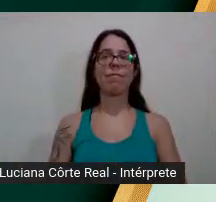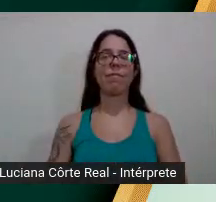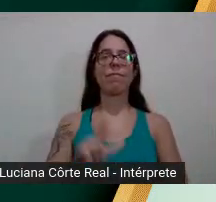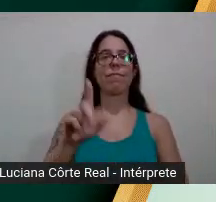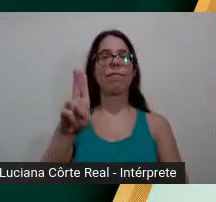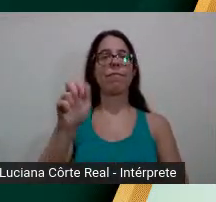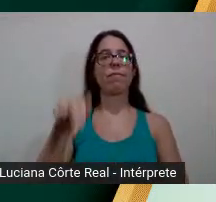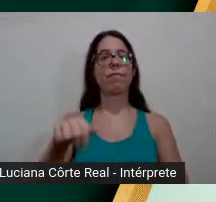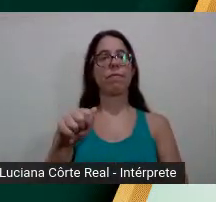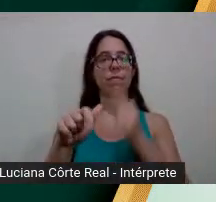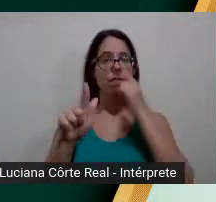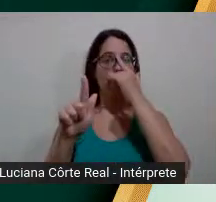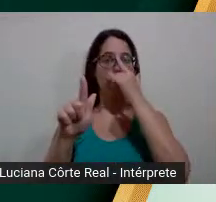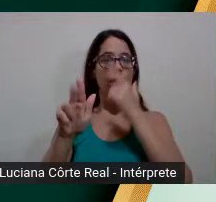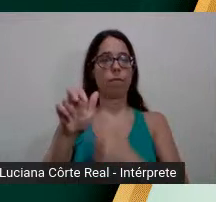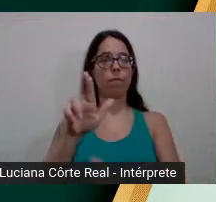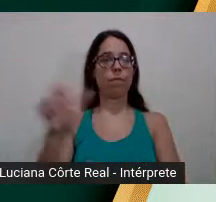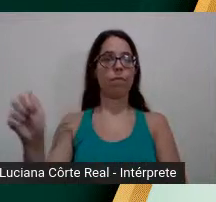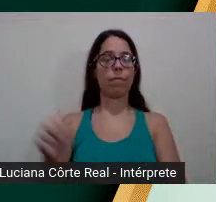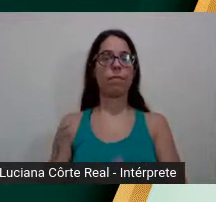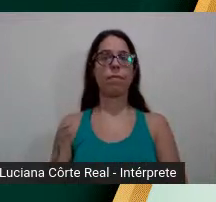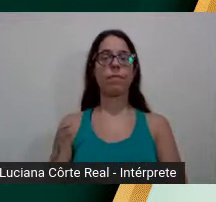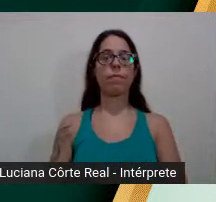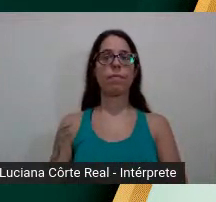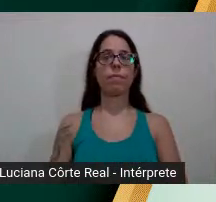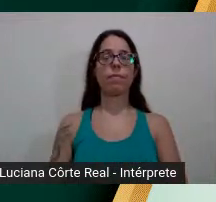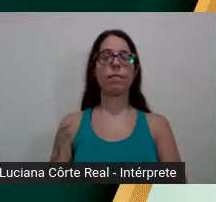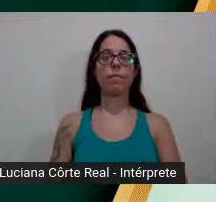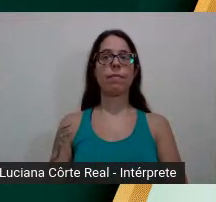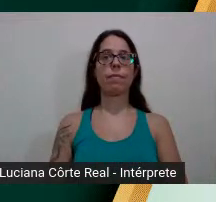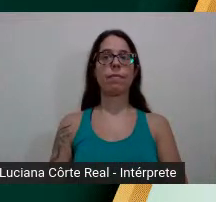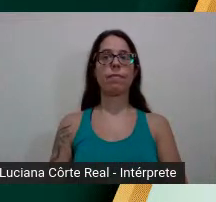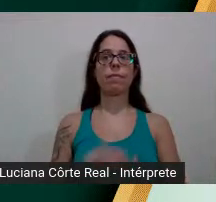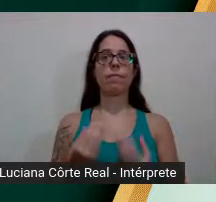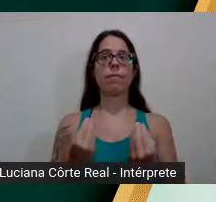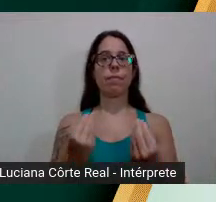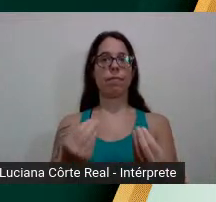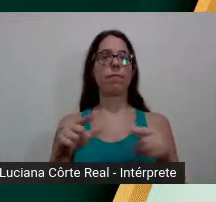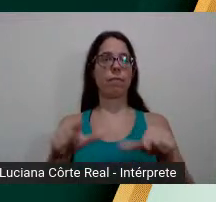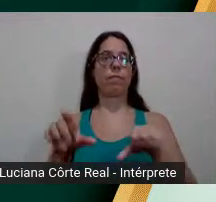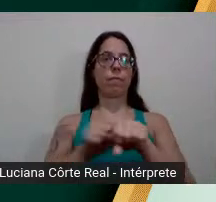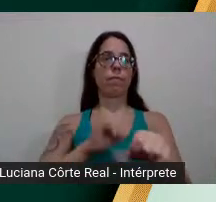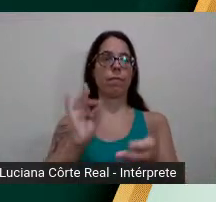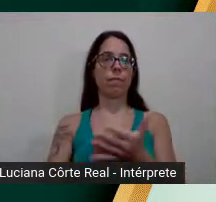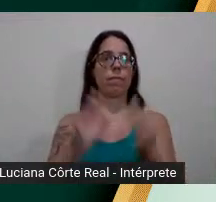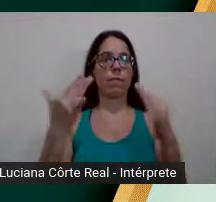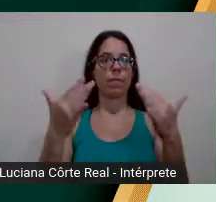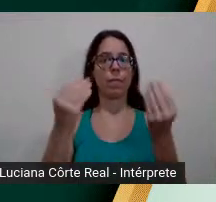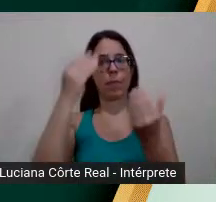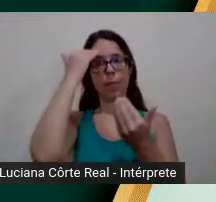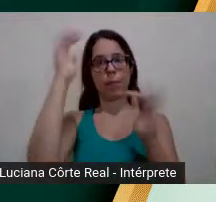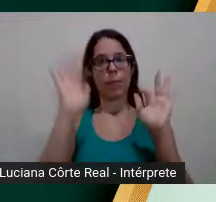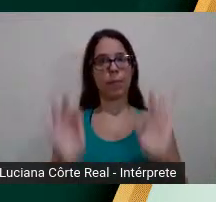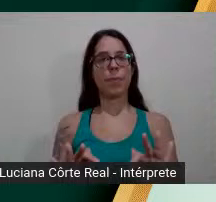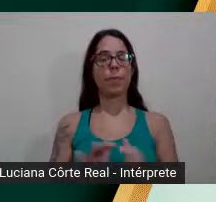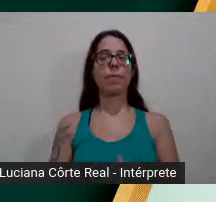Luana Guerra Pés. Luana, confira o tio Grau, parabéns, muito sucesso,